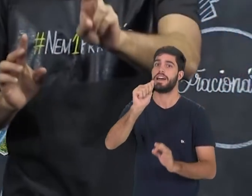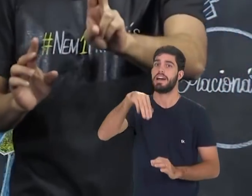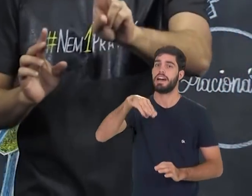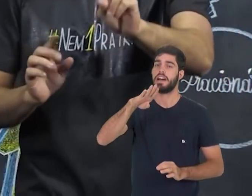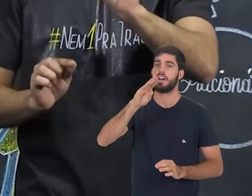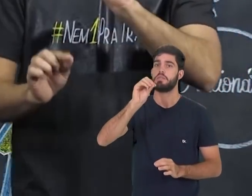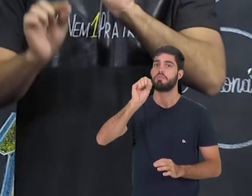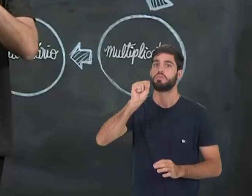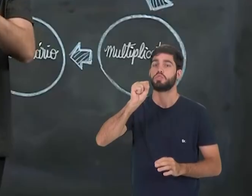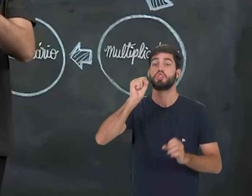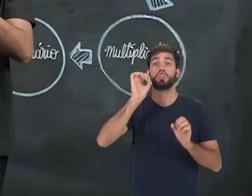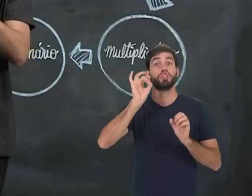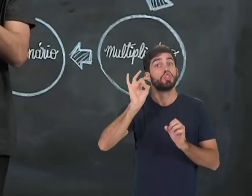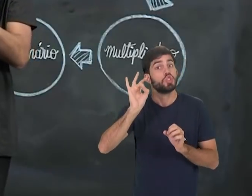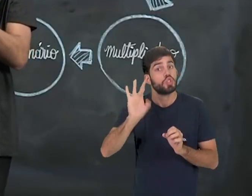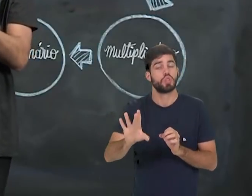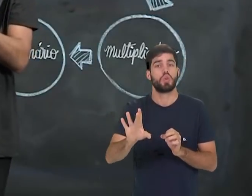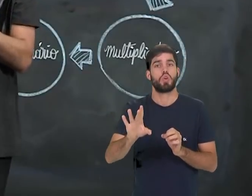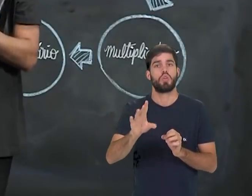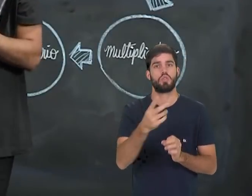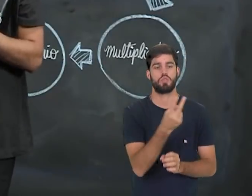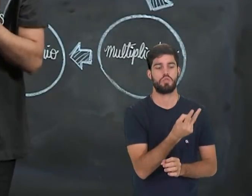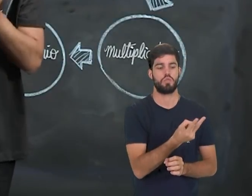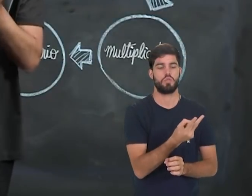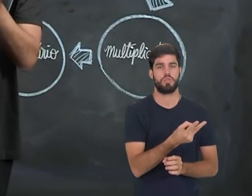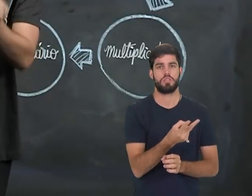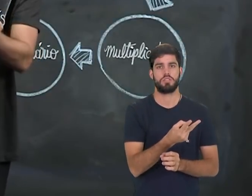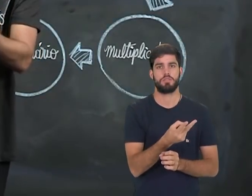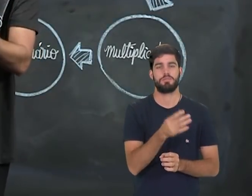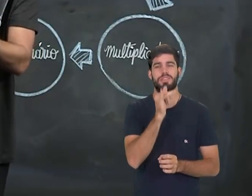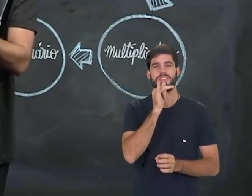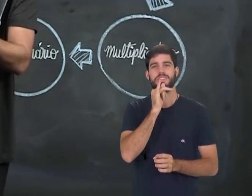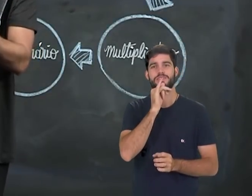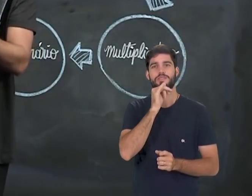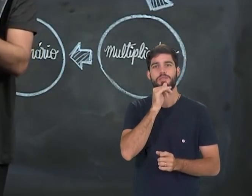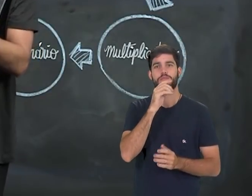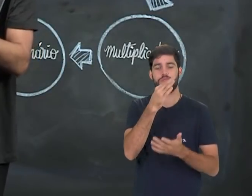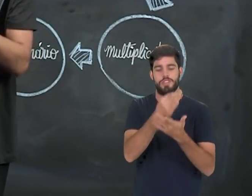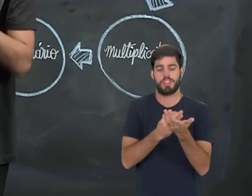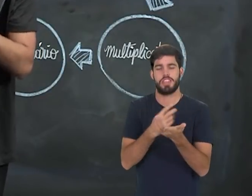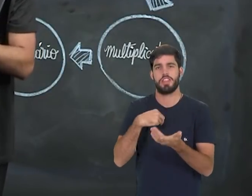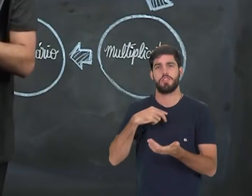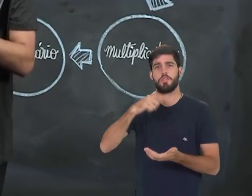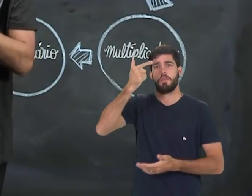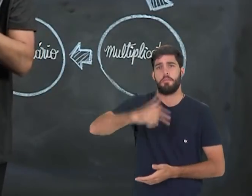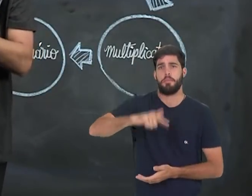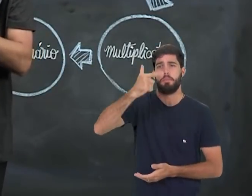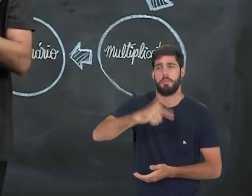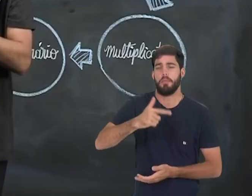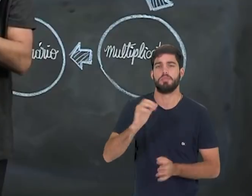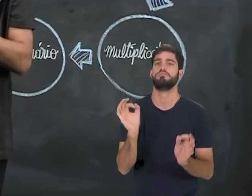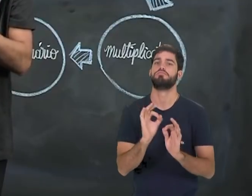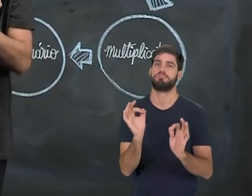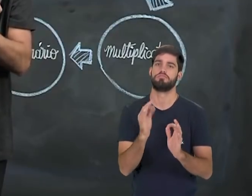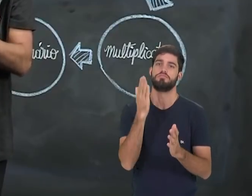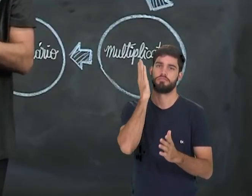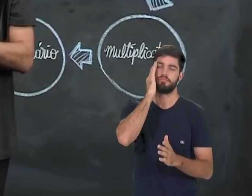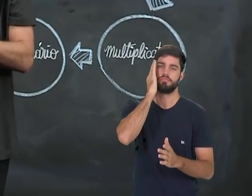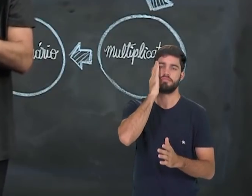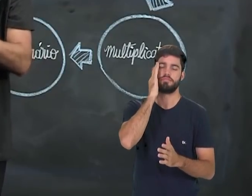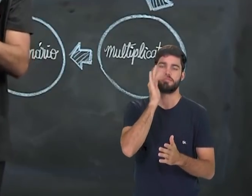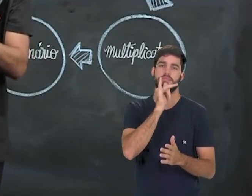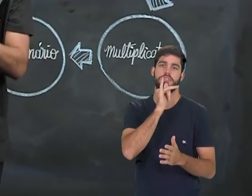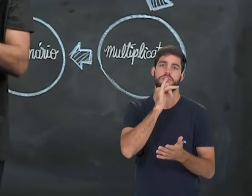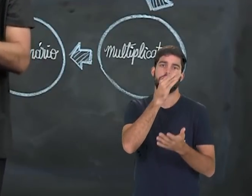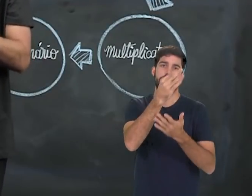usar para duas coisas. É muito comum utilizar o ambos para evitar repetição de palavras na língua. Isso vai ajudar muito o seu texto. Então, às vezes